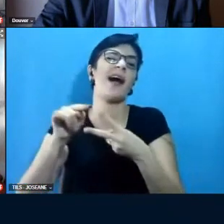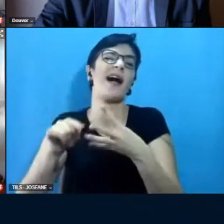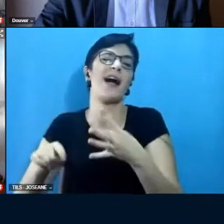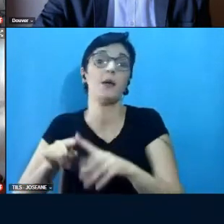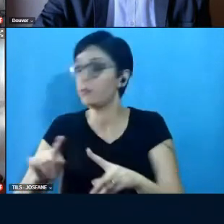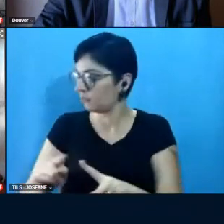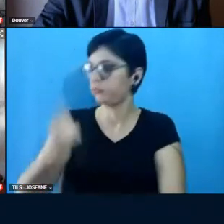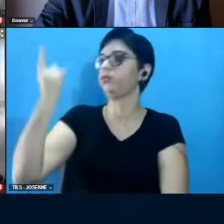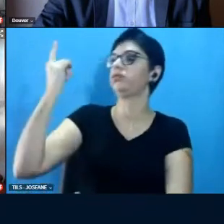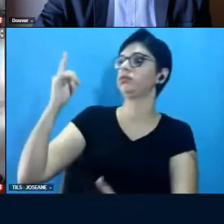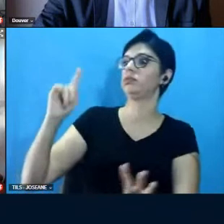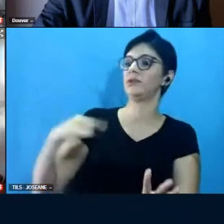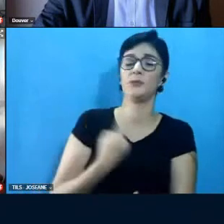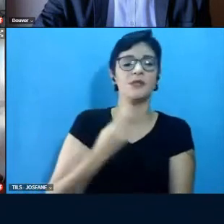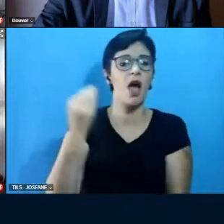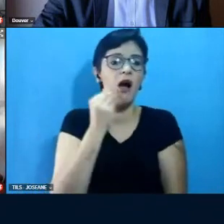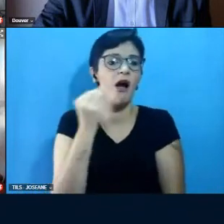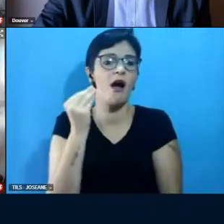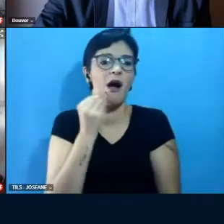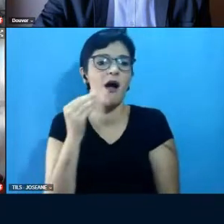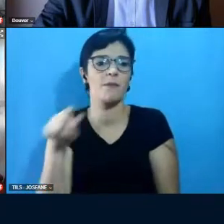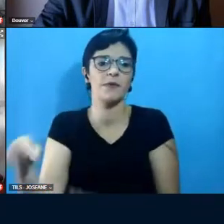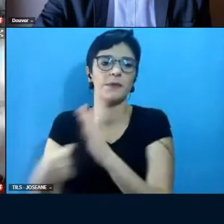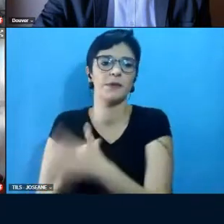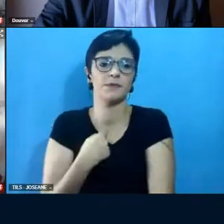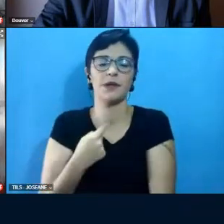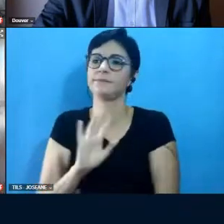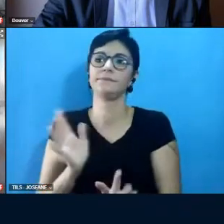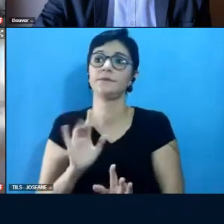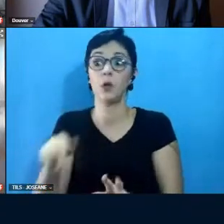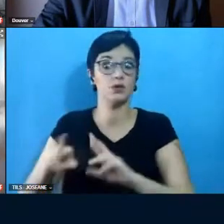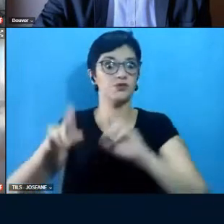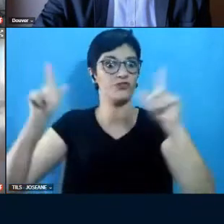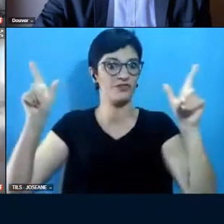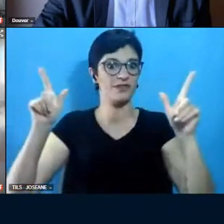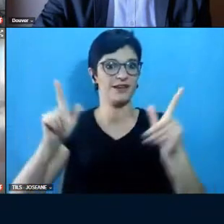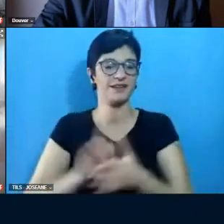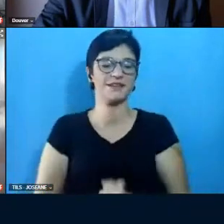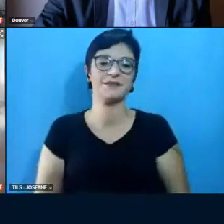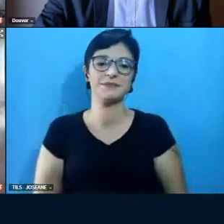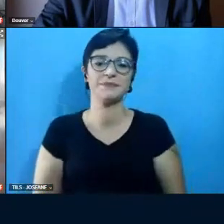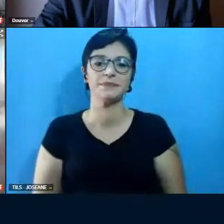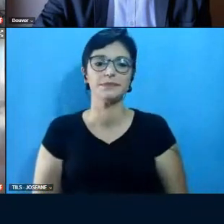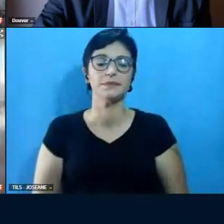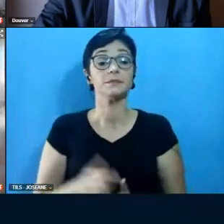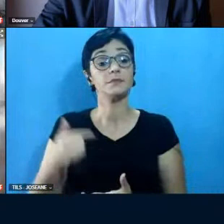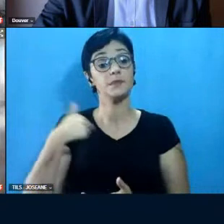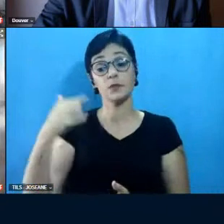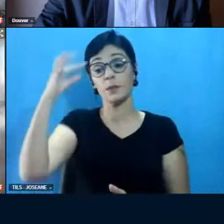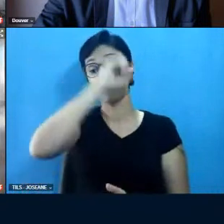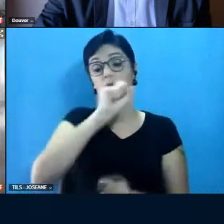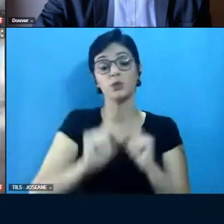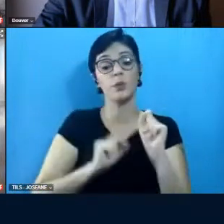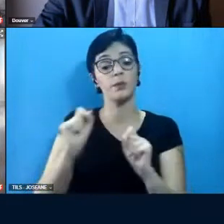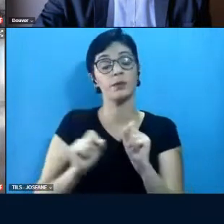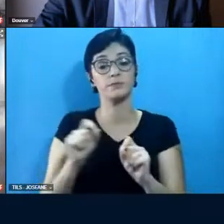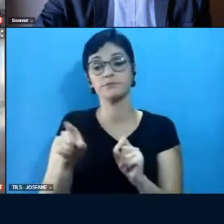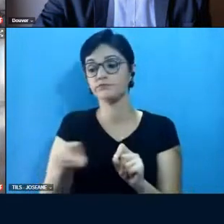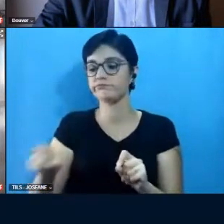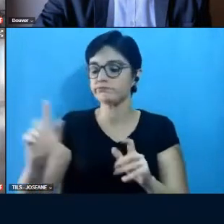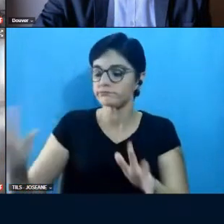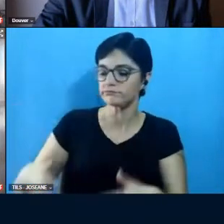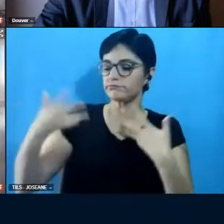iam perguntar, para eles era uma coisa completamente diferente. E o que eu aprendi com essa comunidade é a